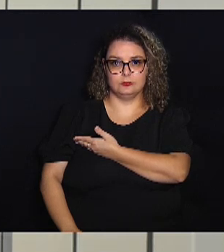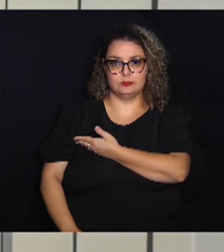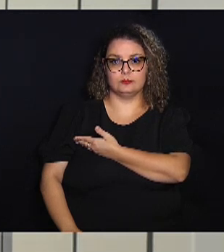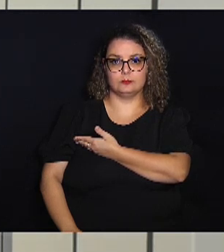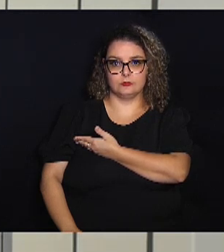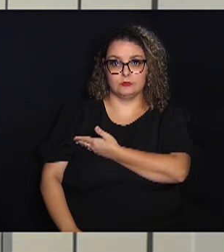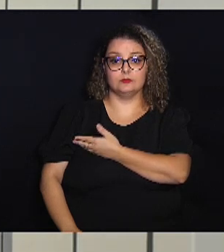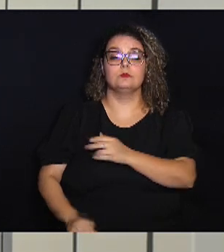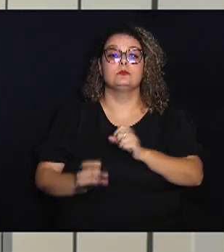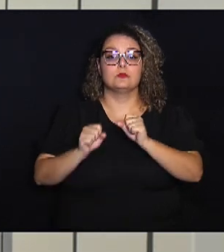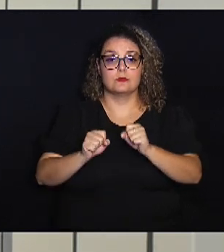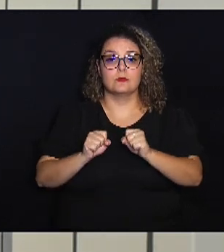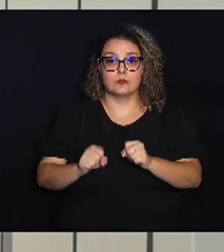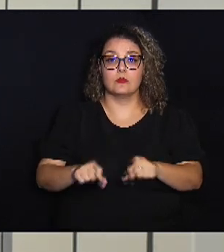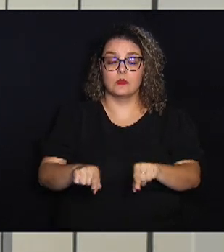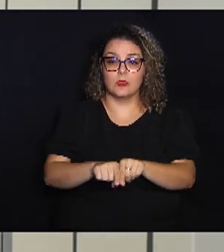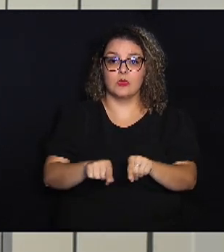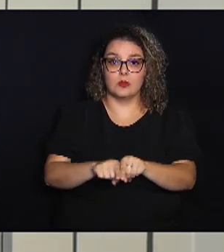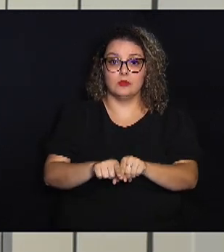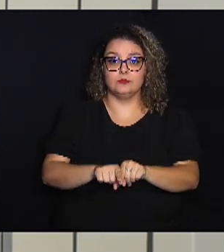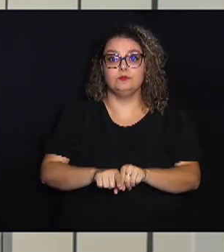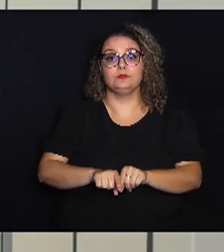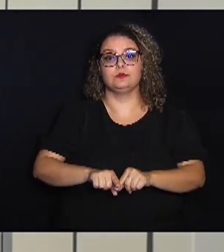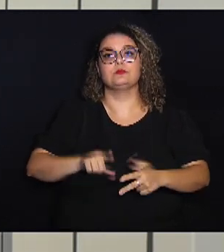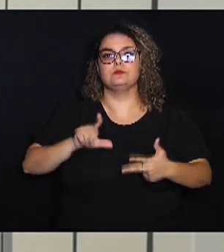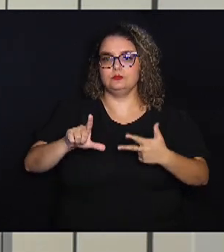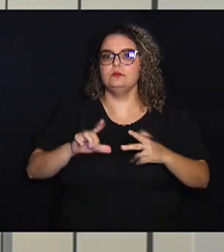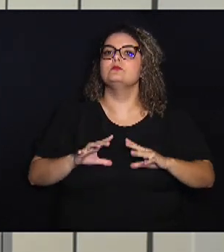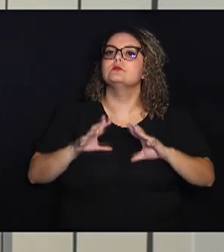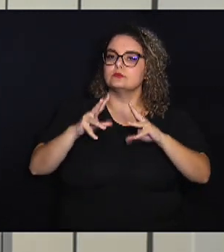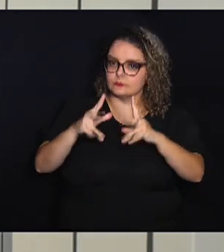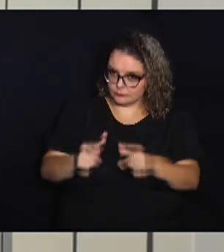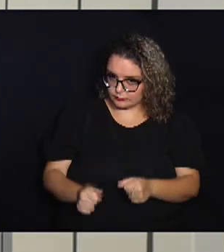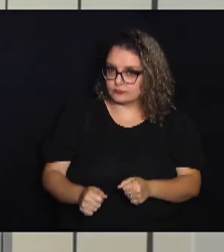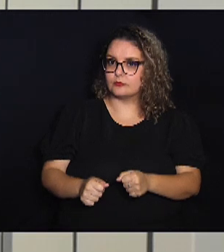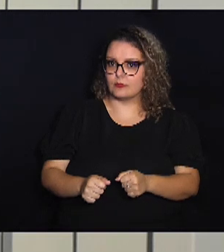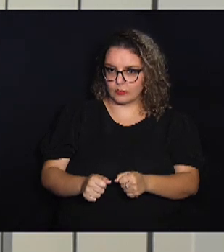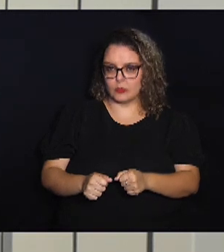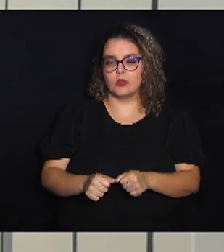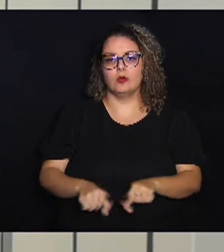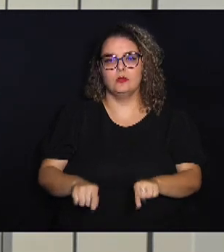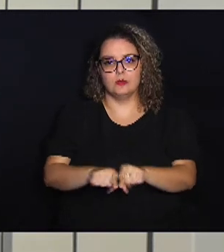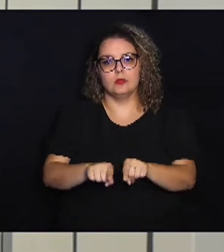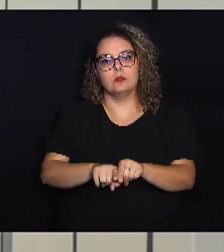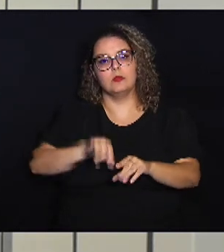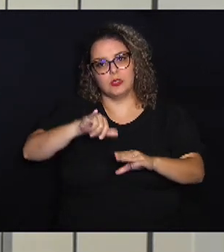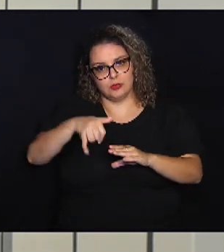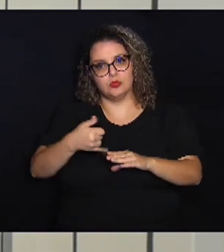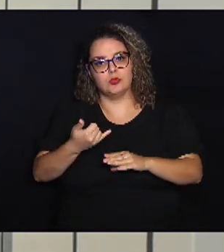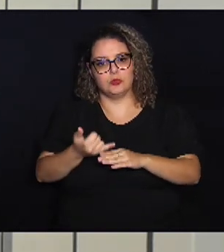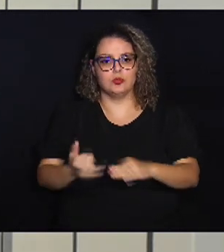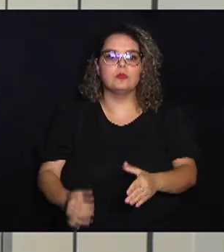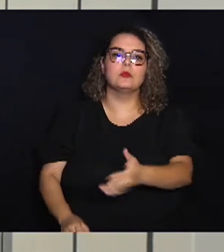campinas.sp.leg.br. Você pode assistir a reunião ordinária na íntegra com todas as discussões e votações